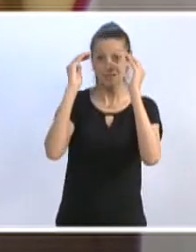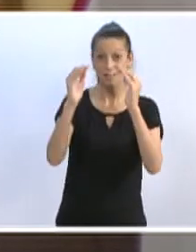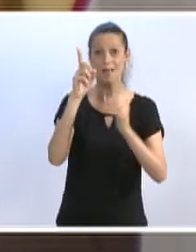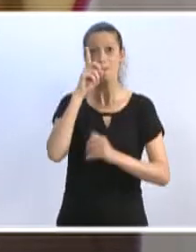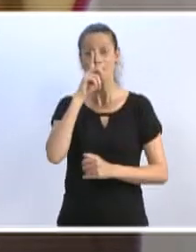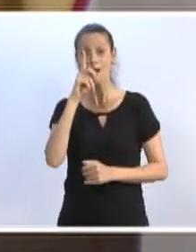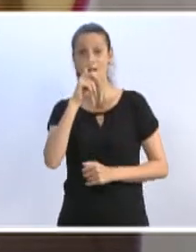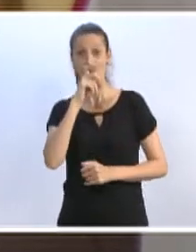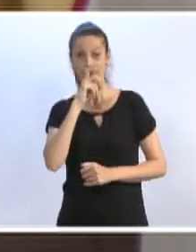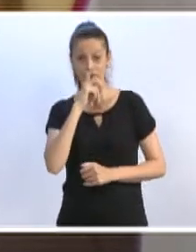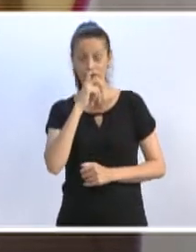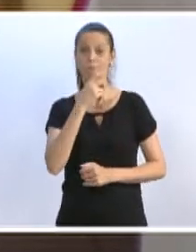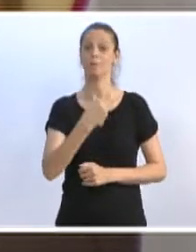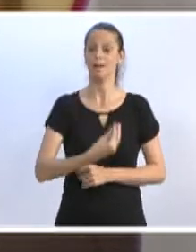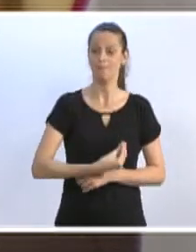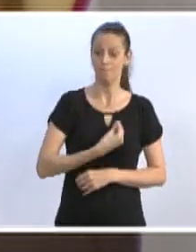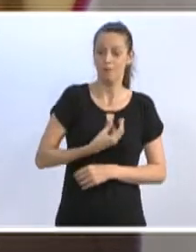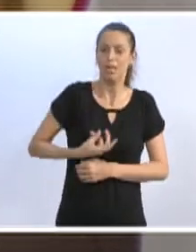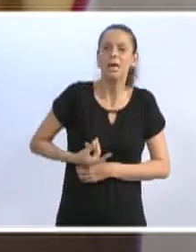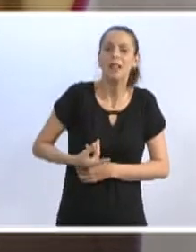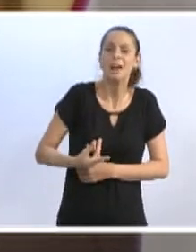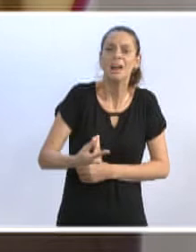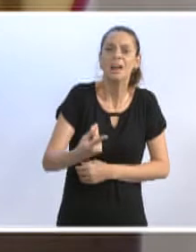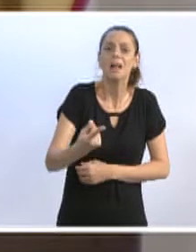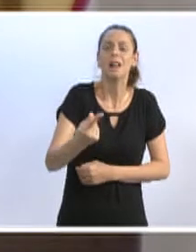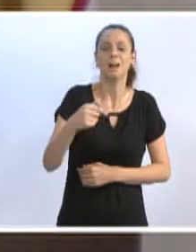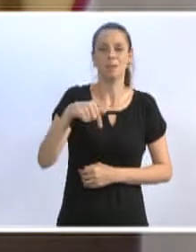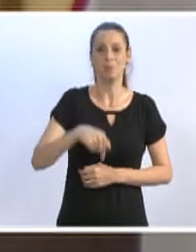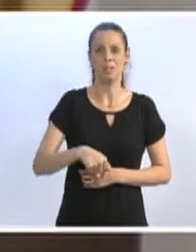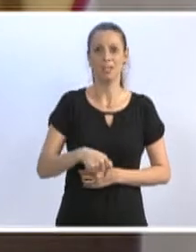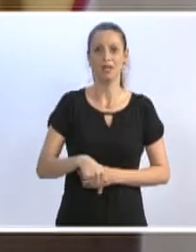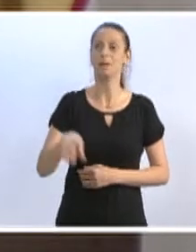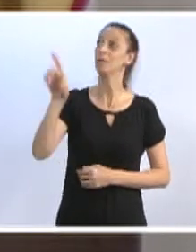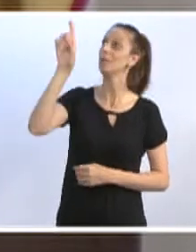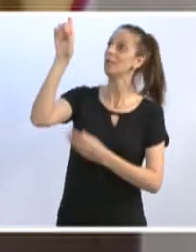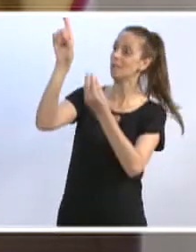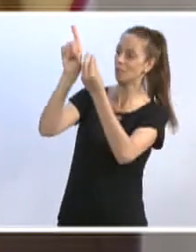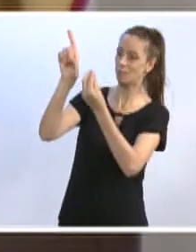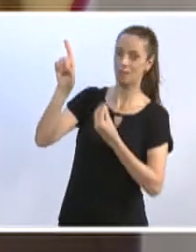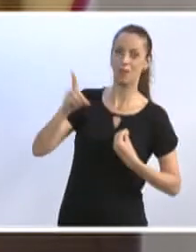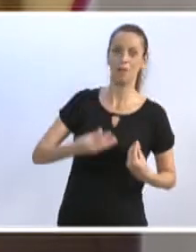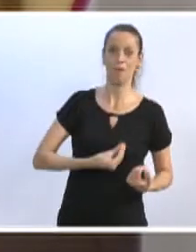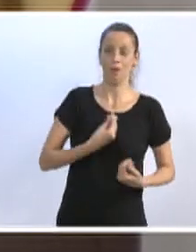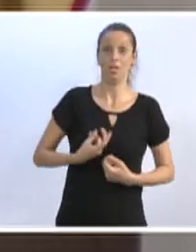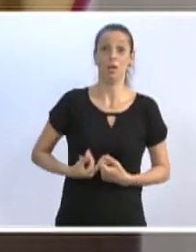vivas longos anos na terra, que o Senhor teu Deus te dará.